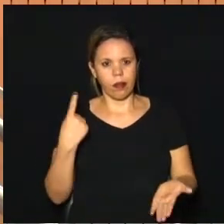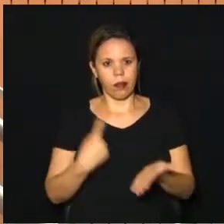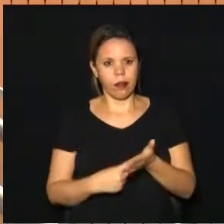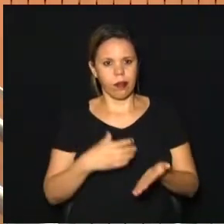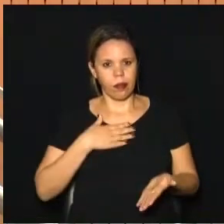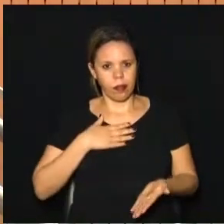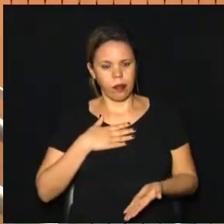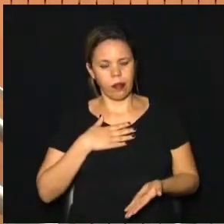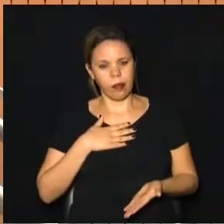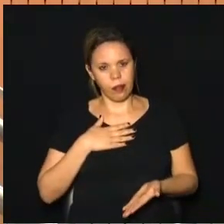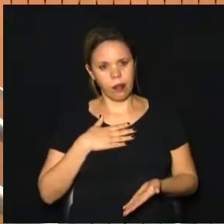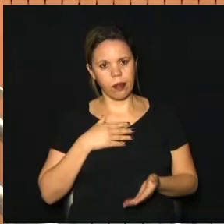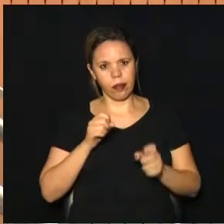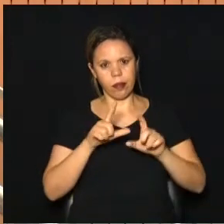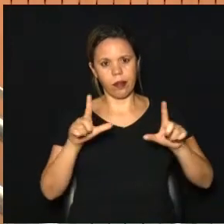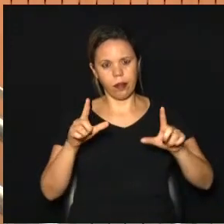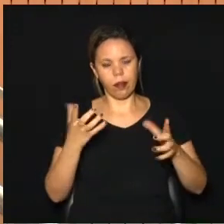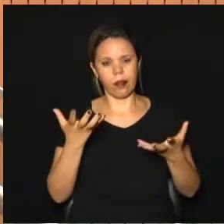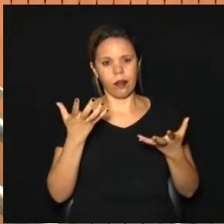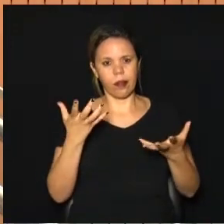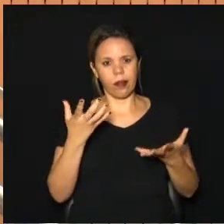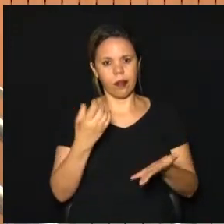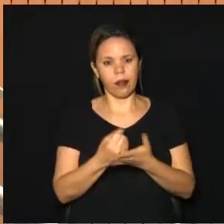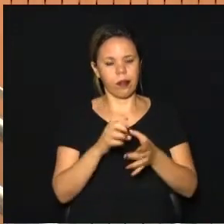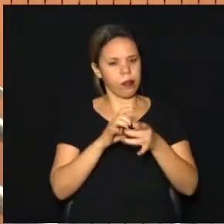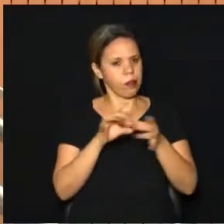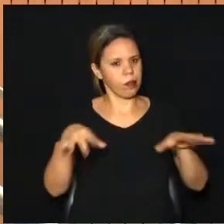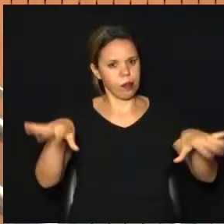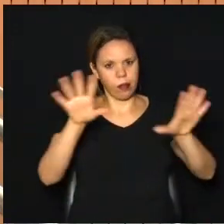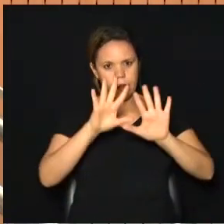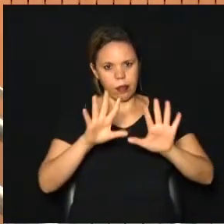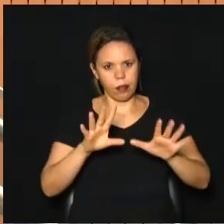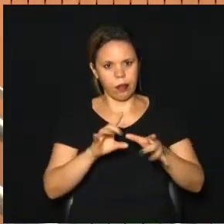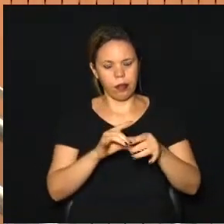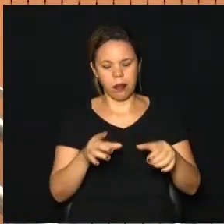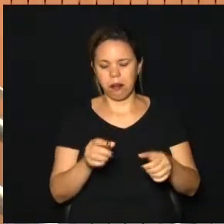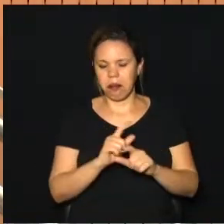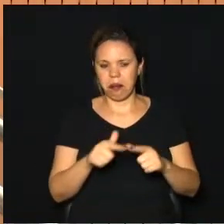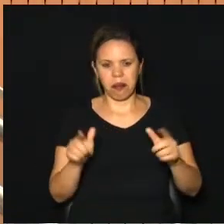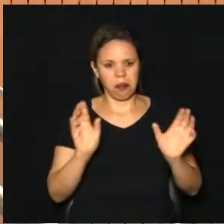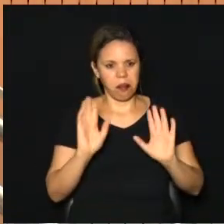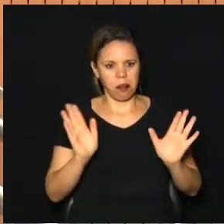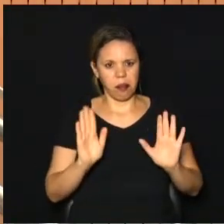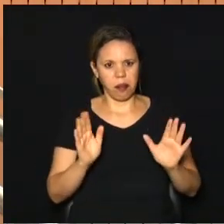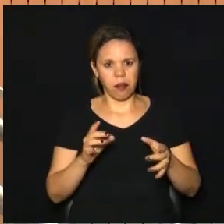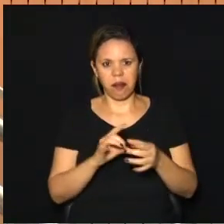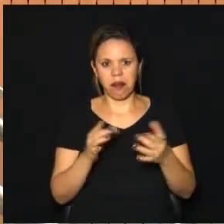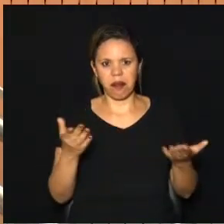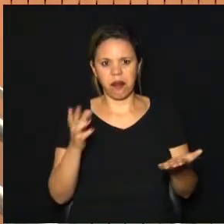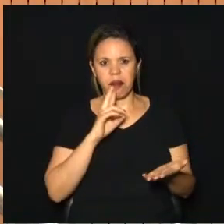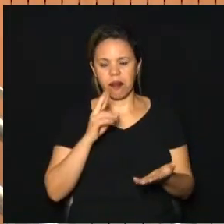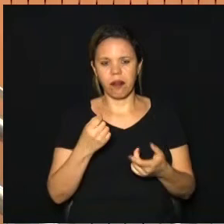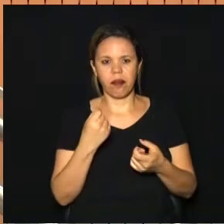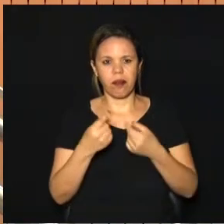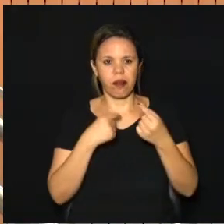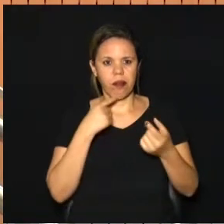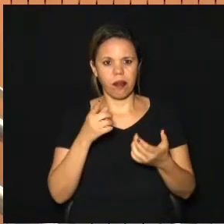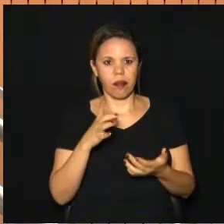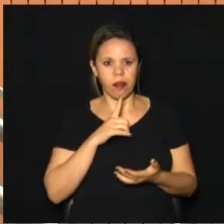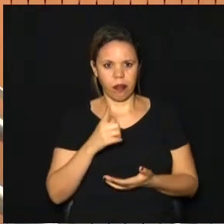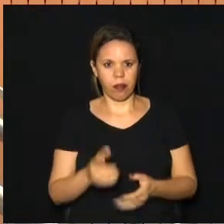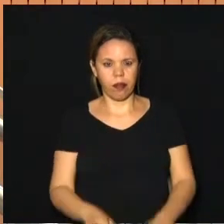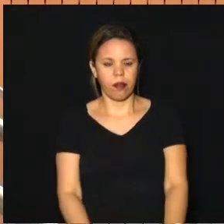meu. Esse slide, quem quiser, está liberado, pode ser encaminhado sem problema nenhum. E eu estou à disposição de responder algum questionamento que